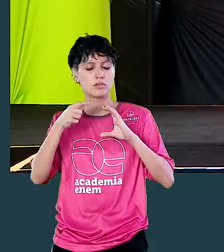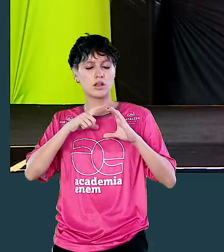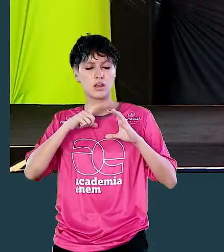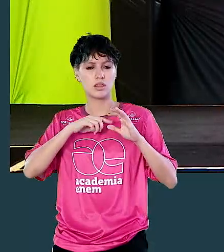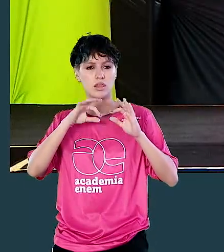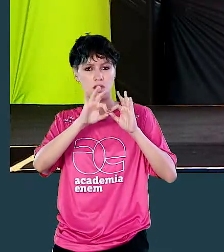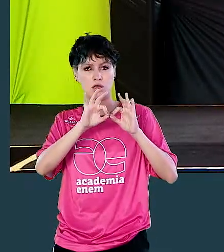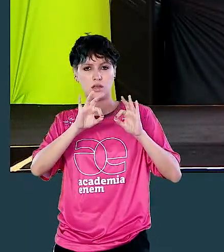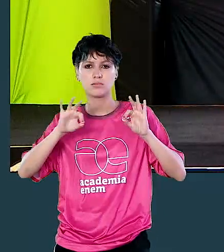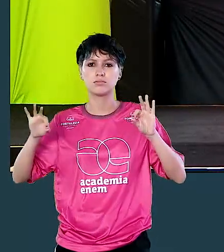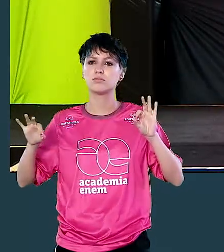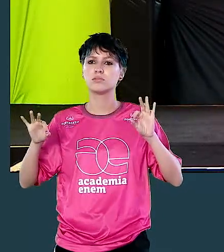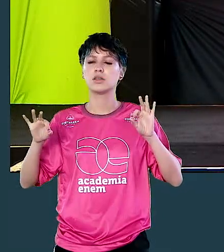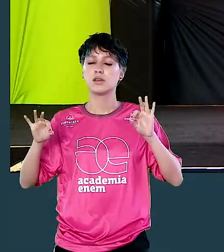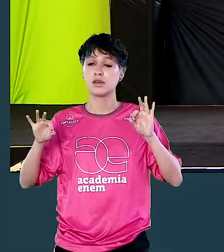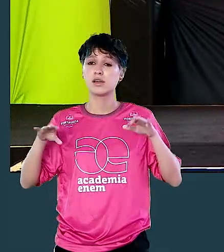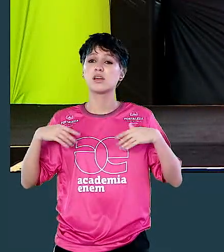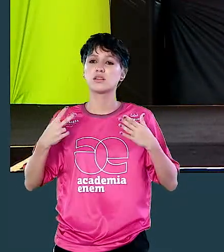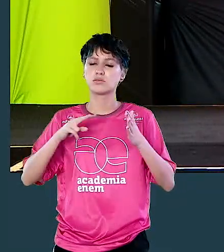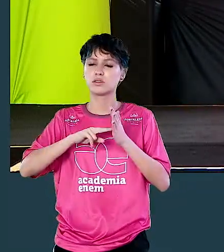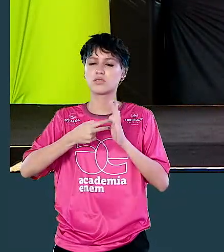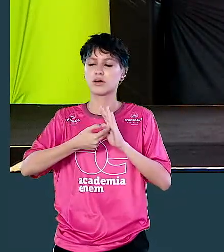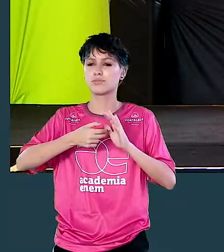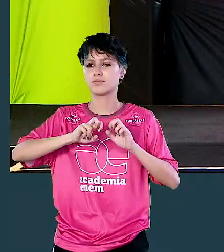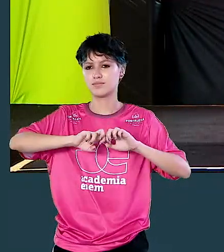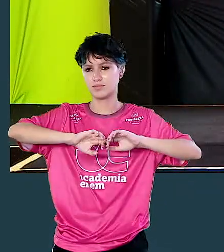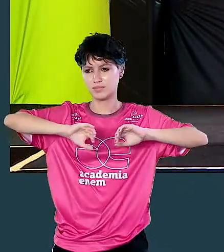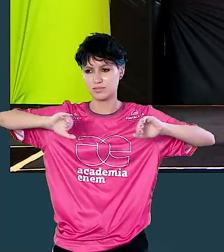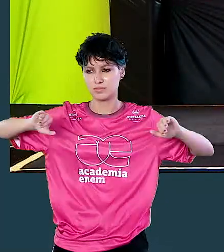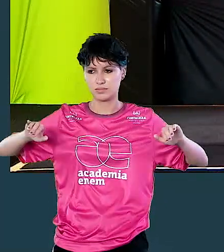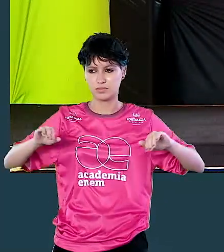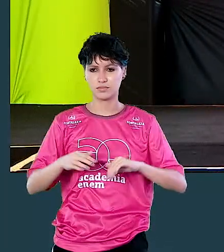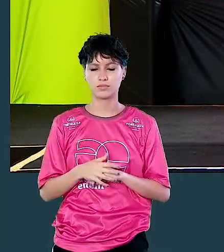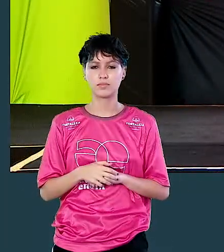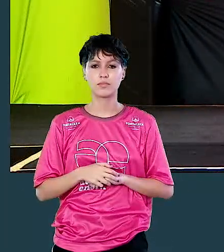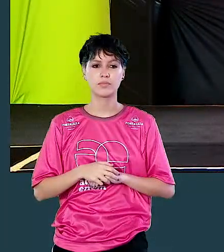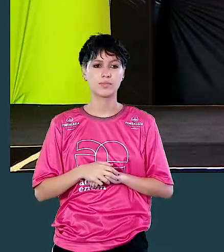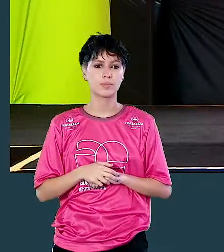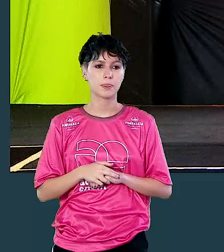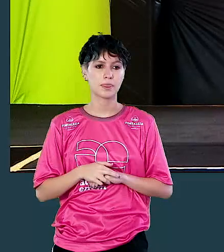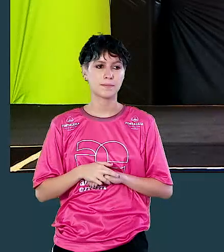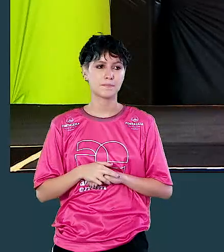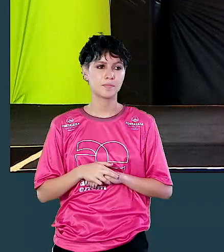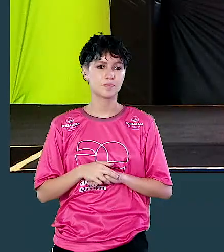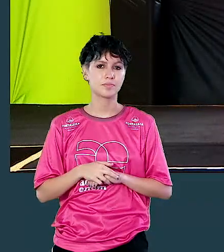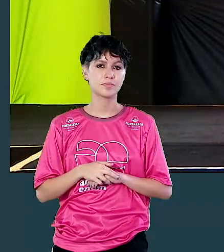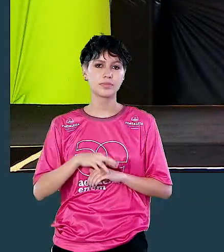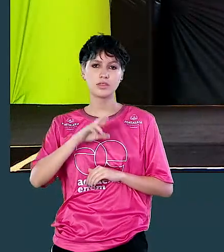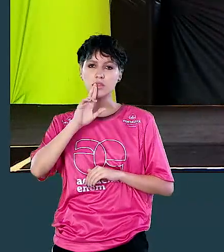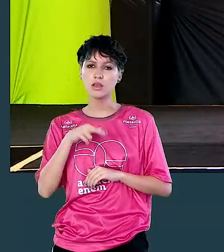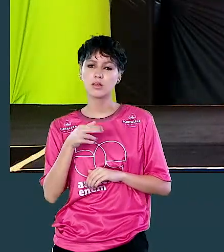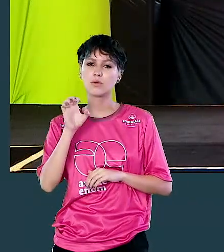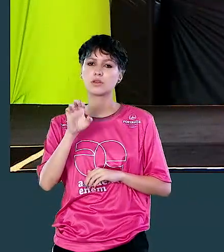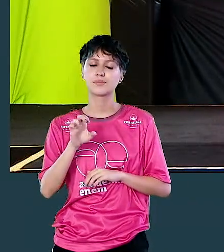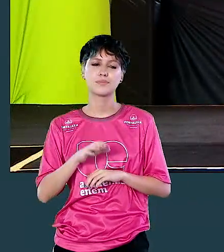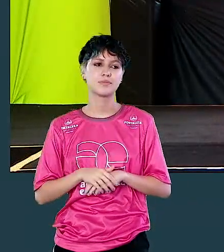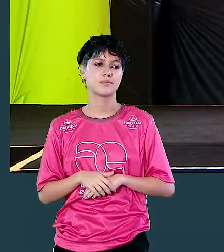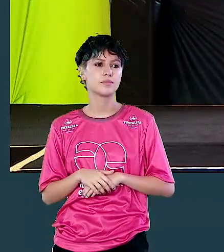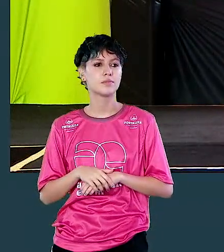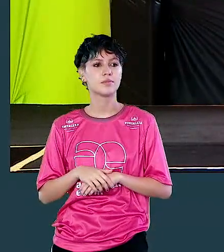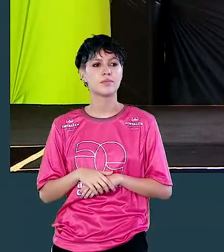Então é baixa superfície de contato. Por isso que a resposta à nossa questão é letra o quê? Como são